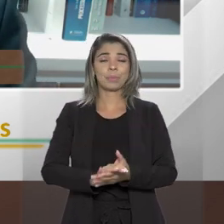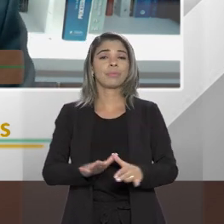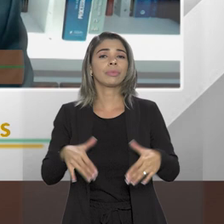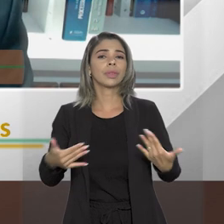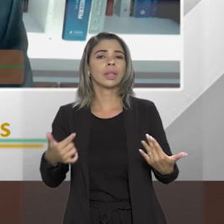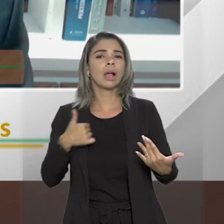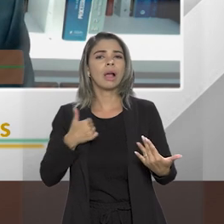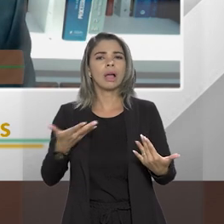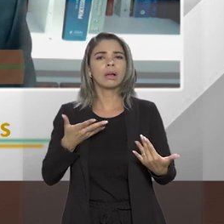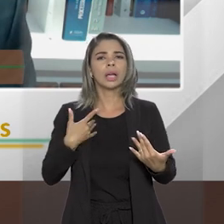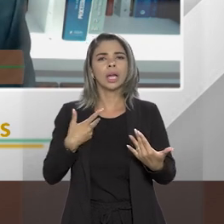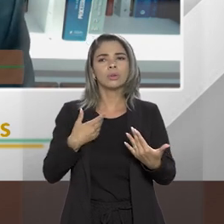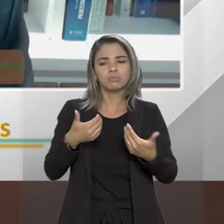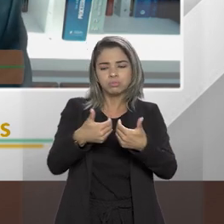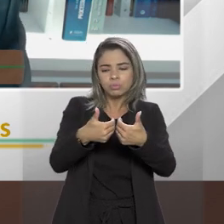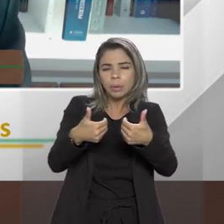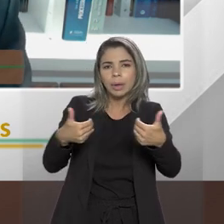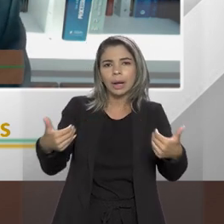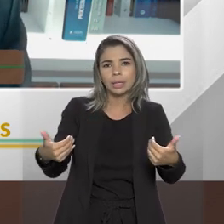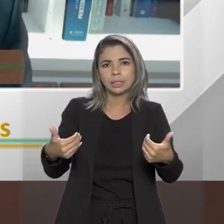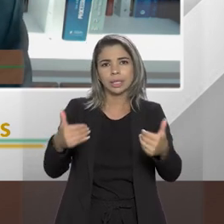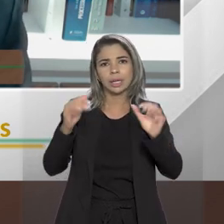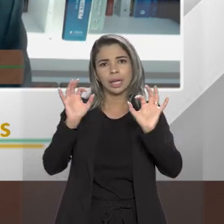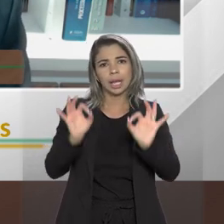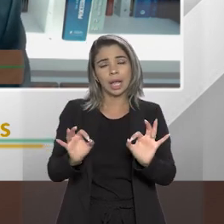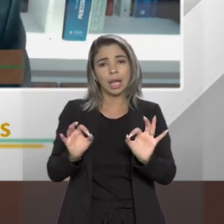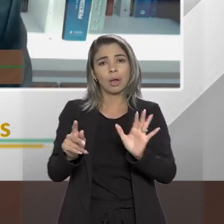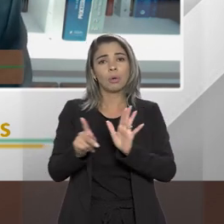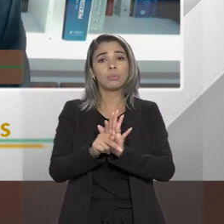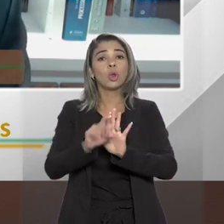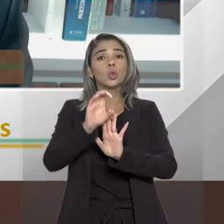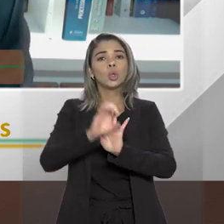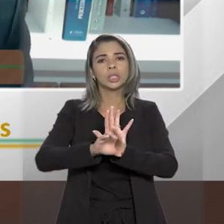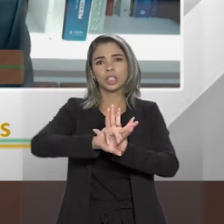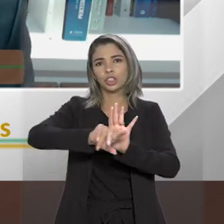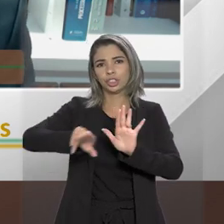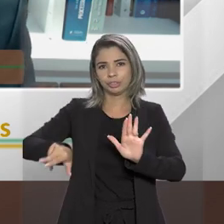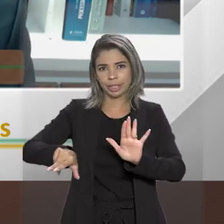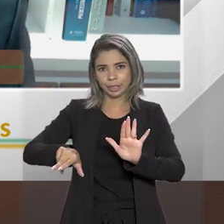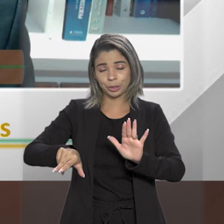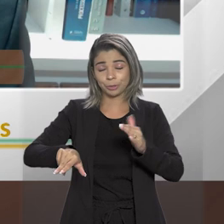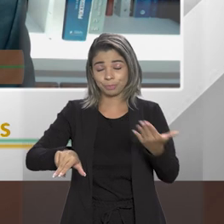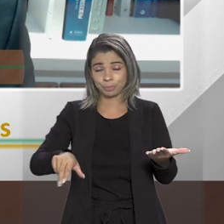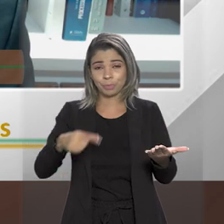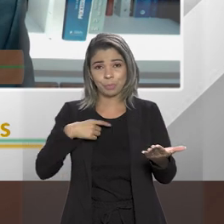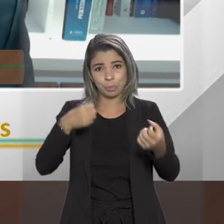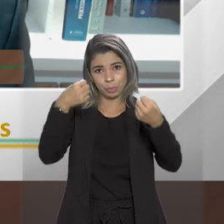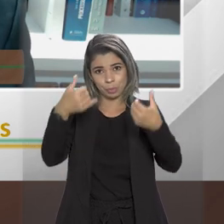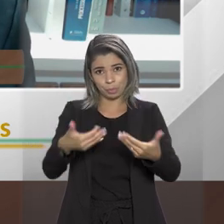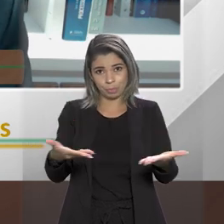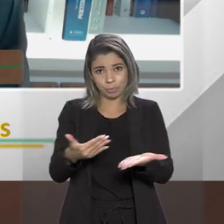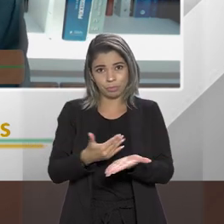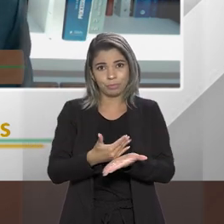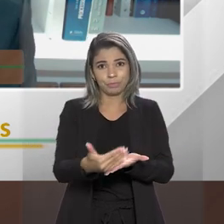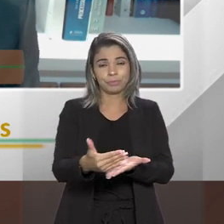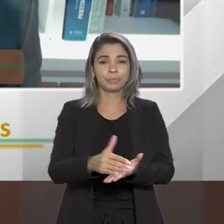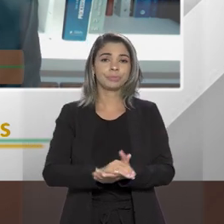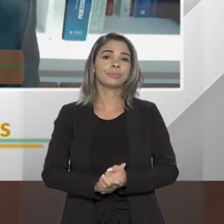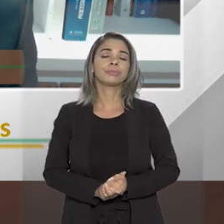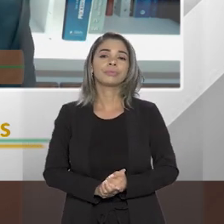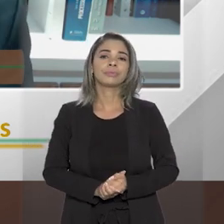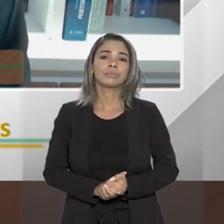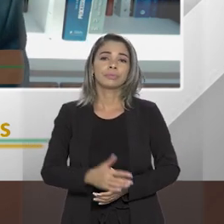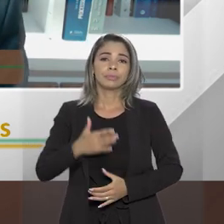pretendi fazer uma classificação a partir desses conceitos. E aí é o que eu passo a explicar. Bom, a meu